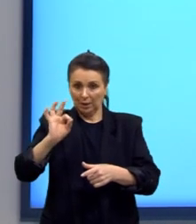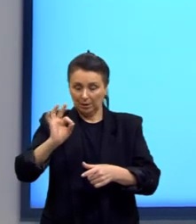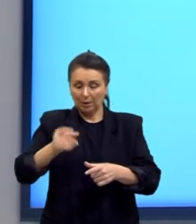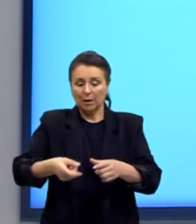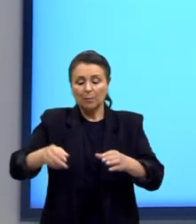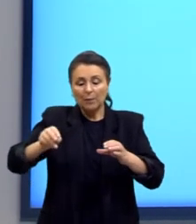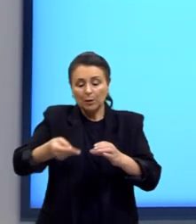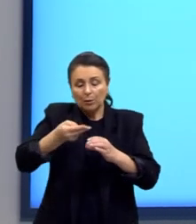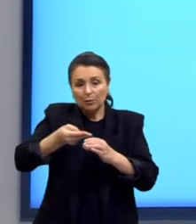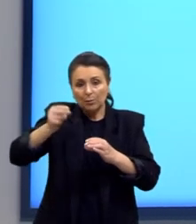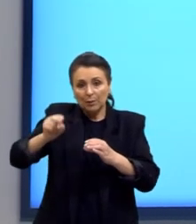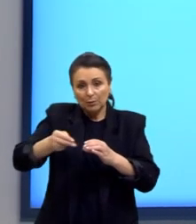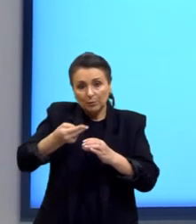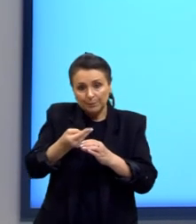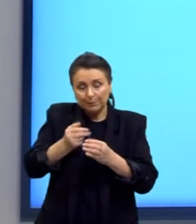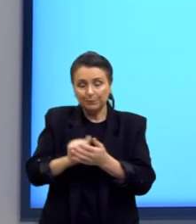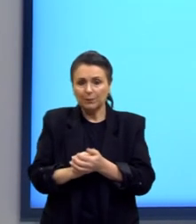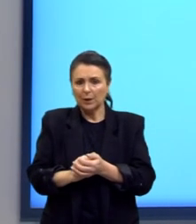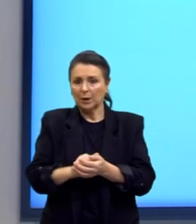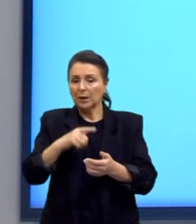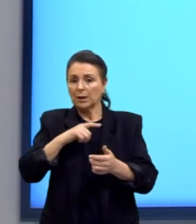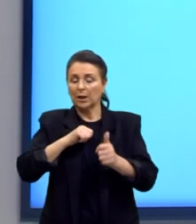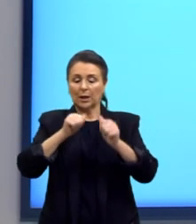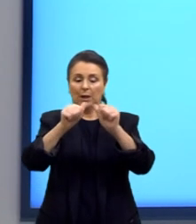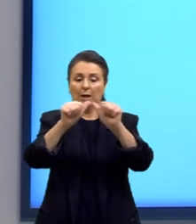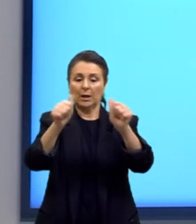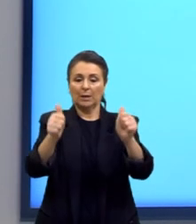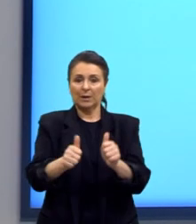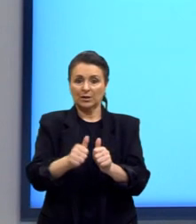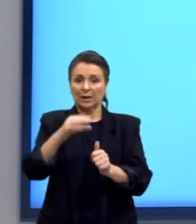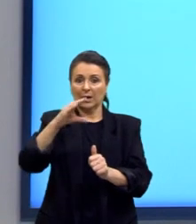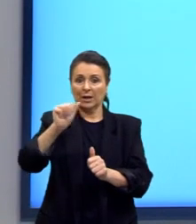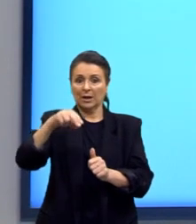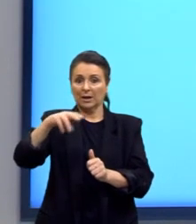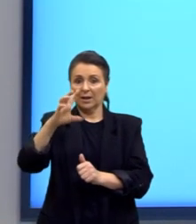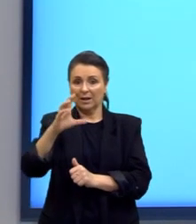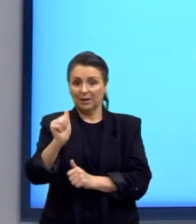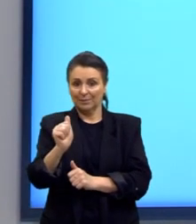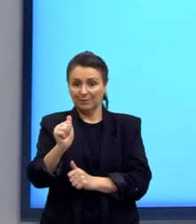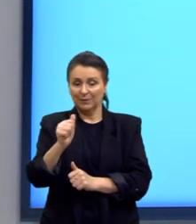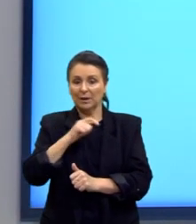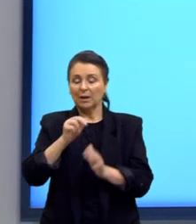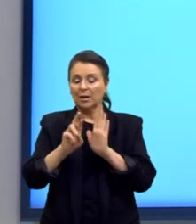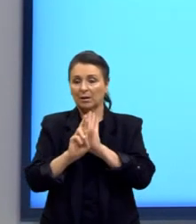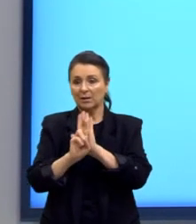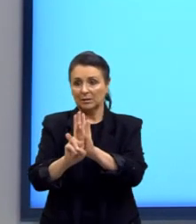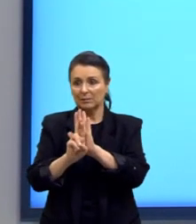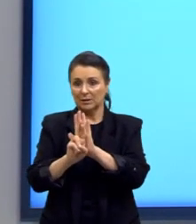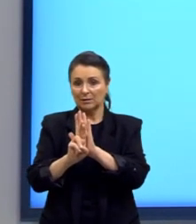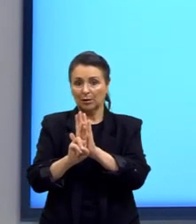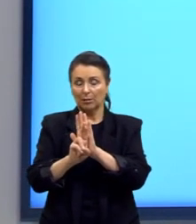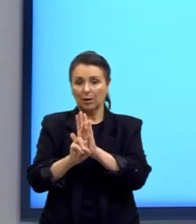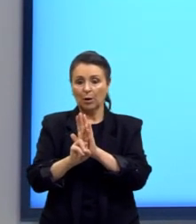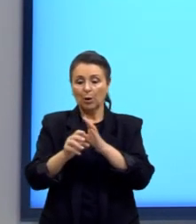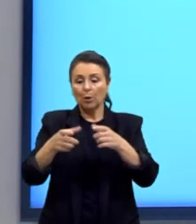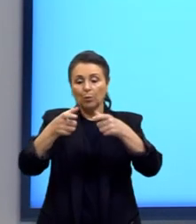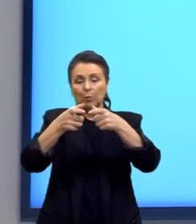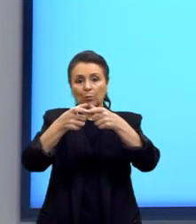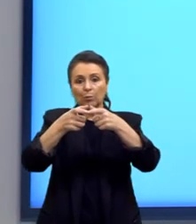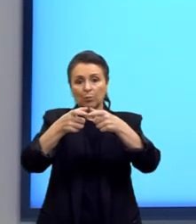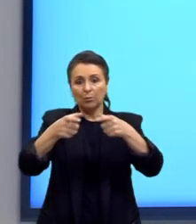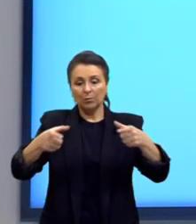conforme ilustração Então a gente tem a ilustração para lidar Caneca representa como a gente pode observar um tronco de